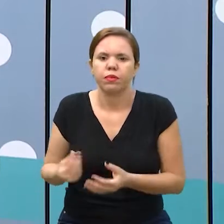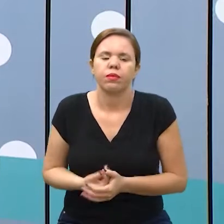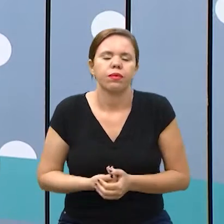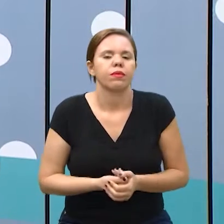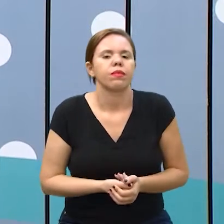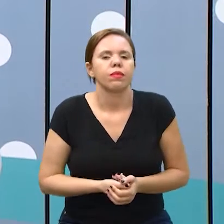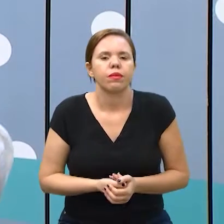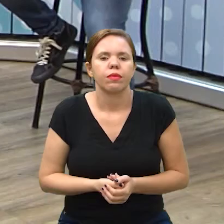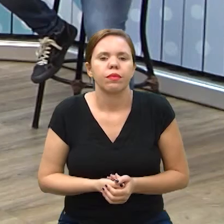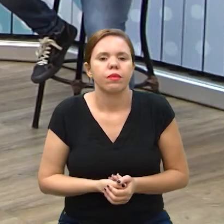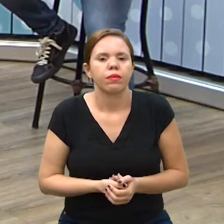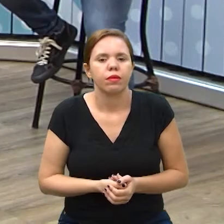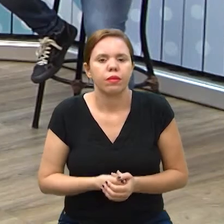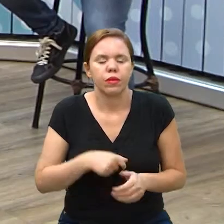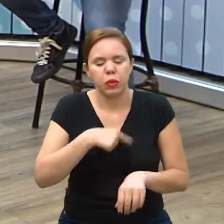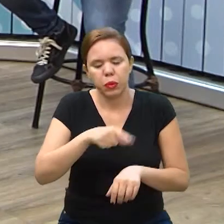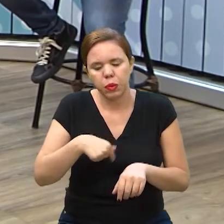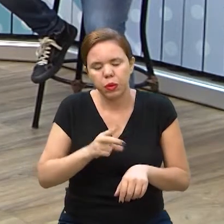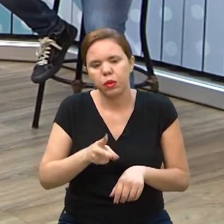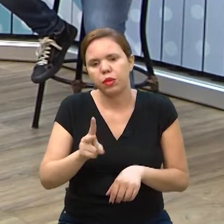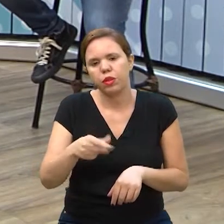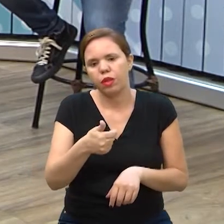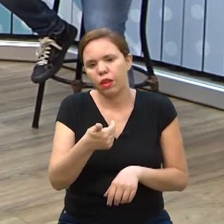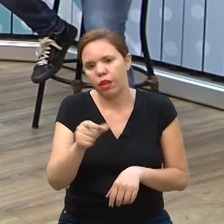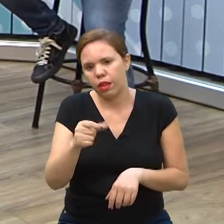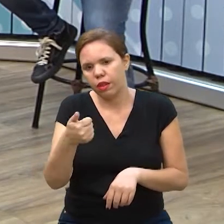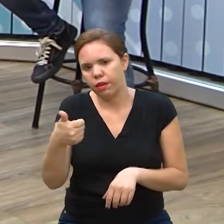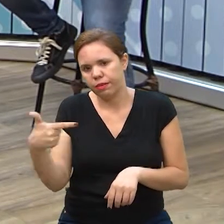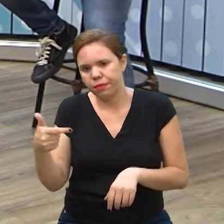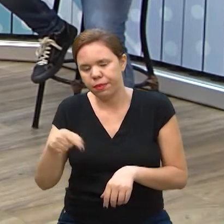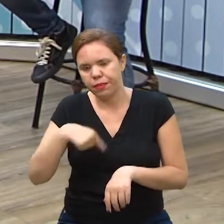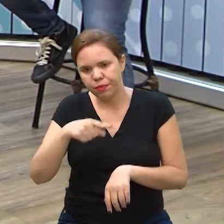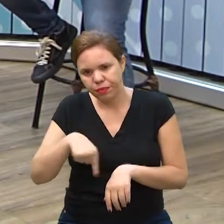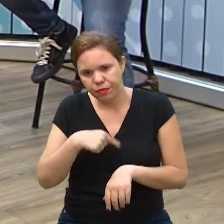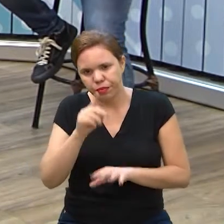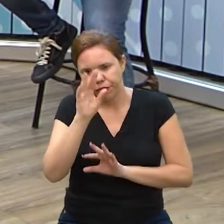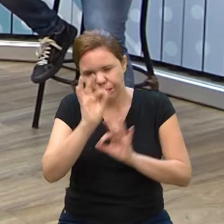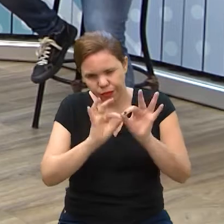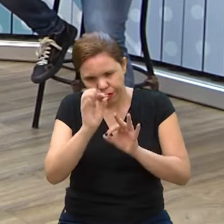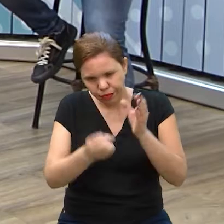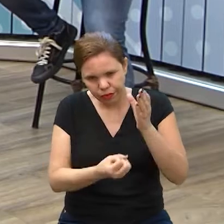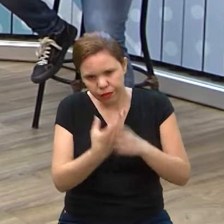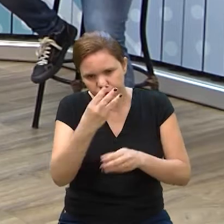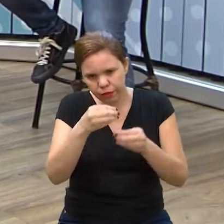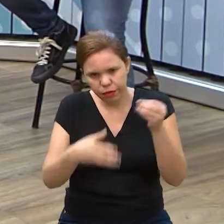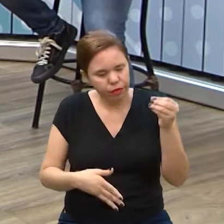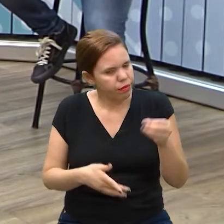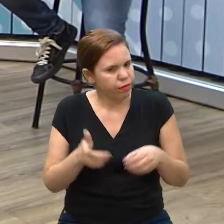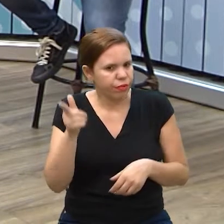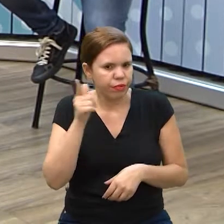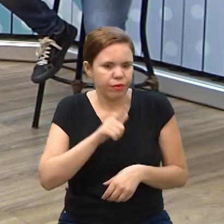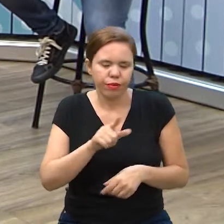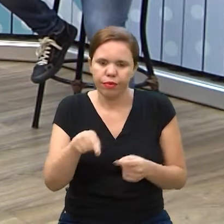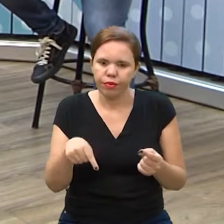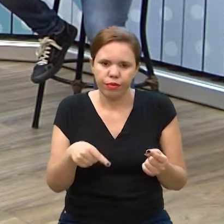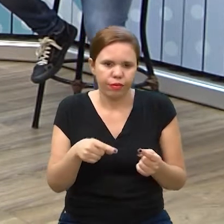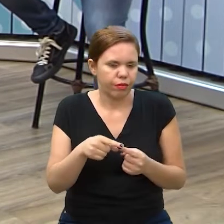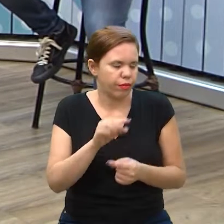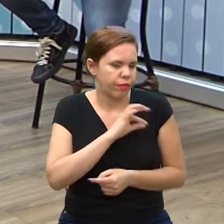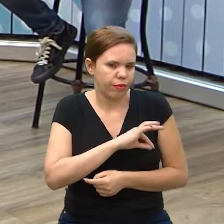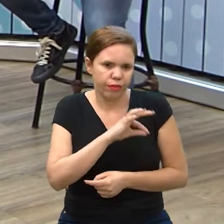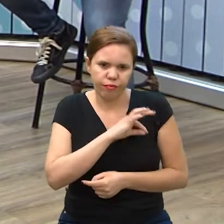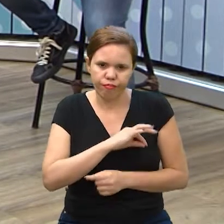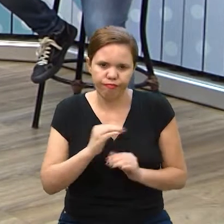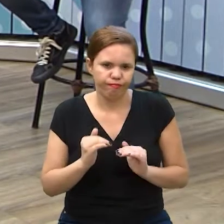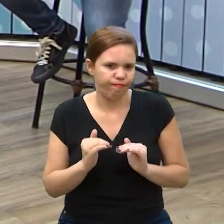bastante de longas horas, 10, 12 horas para produzir um conteúdo e que não conseguem alcançar